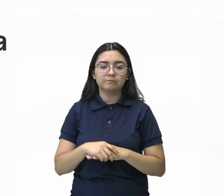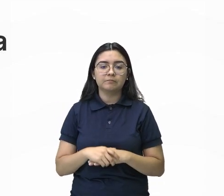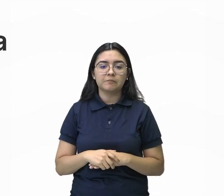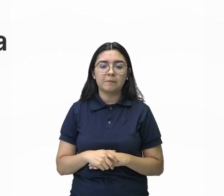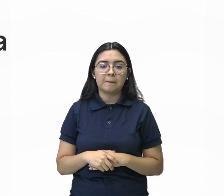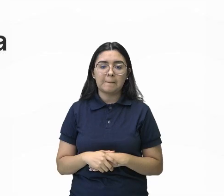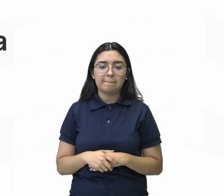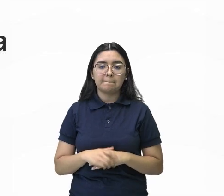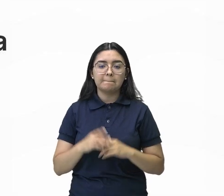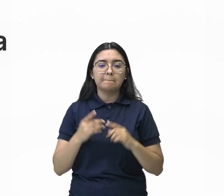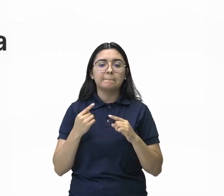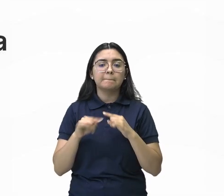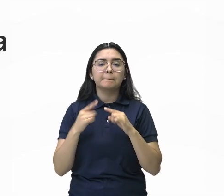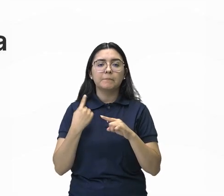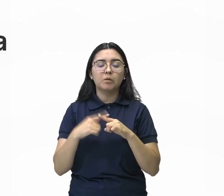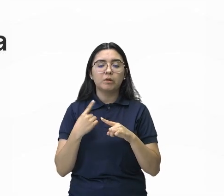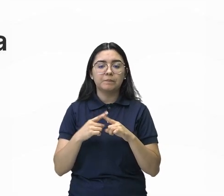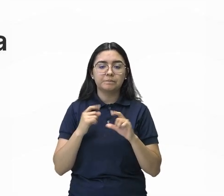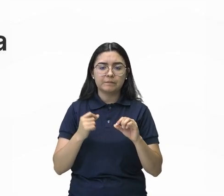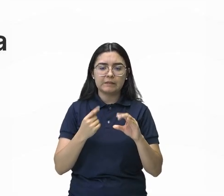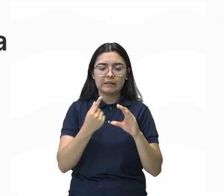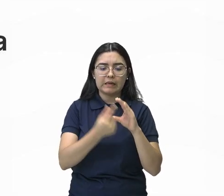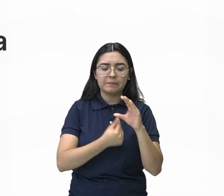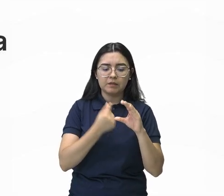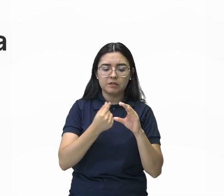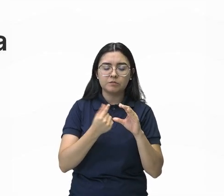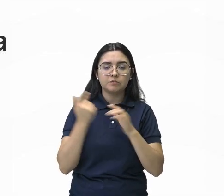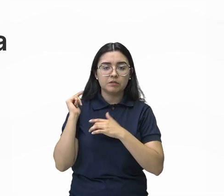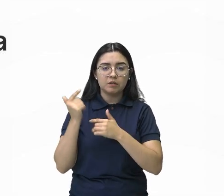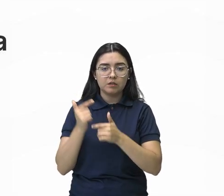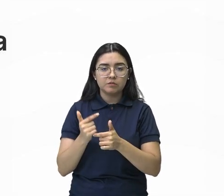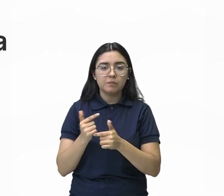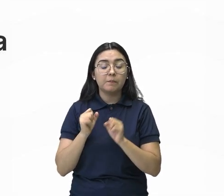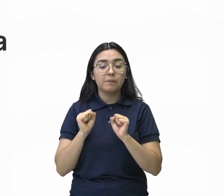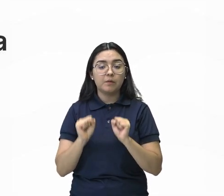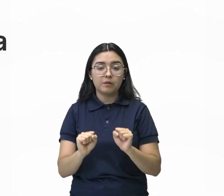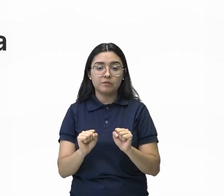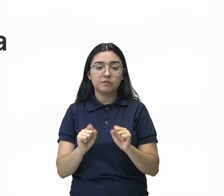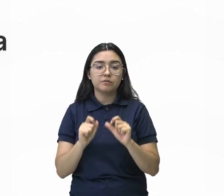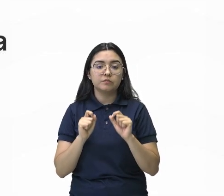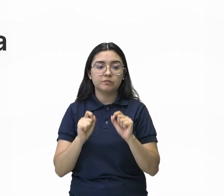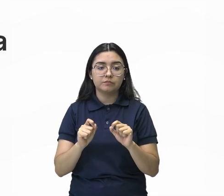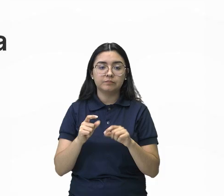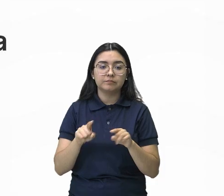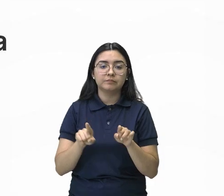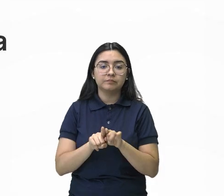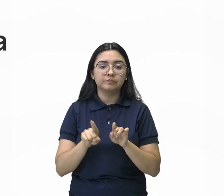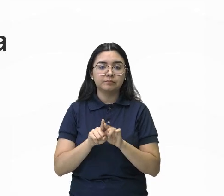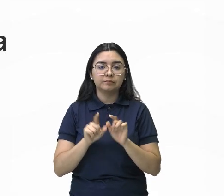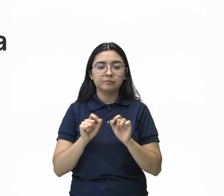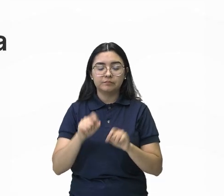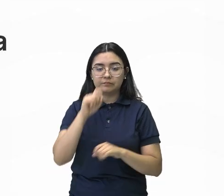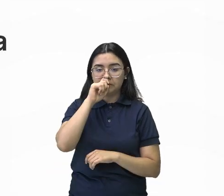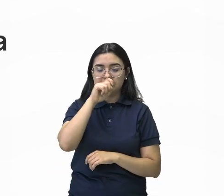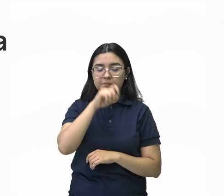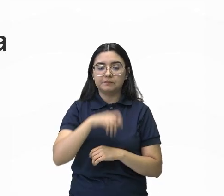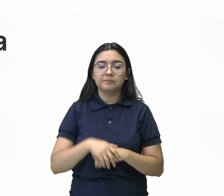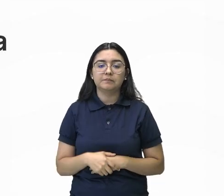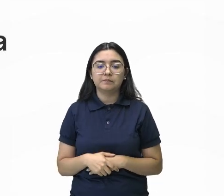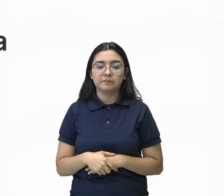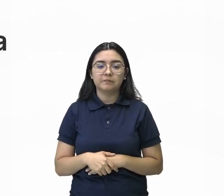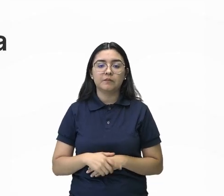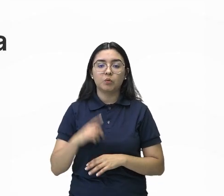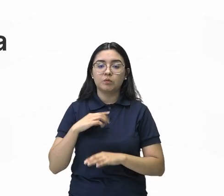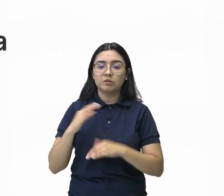Isso mesmo. Por quê? O capitalismo tradicional, ele pode ser insustentável, enquanto